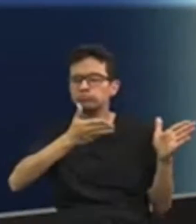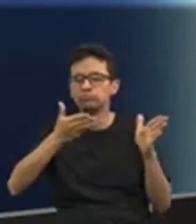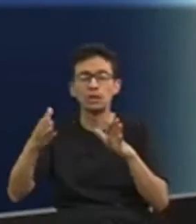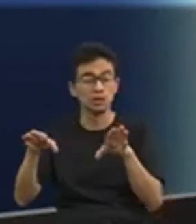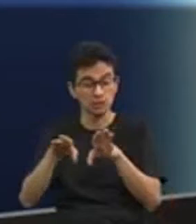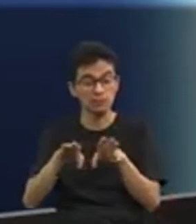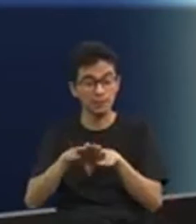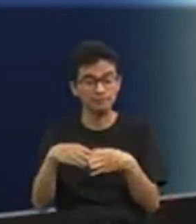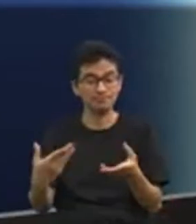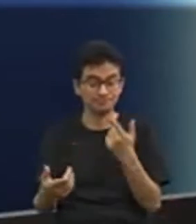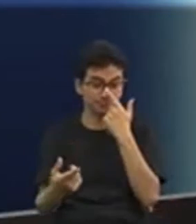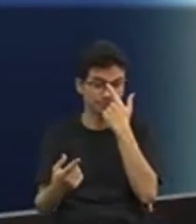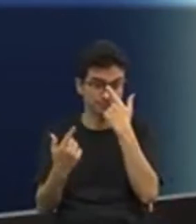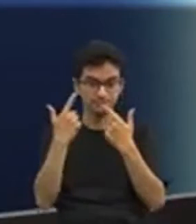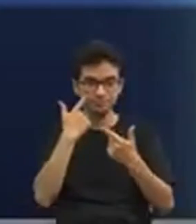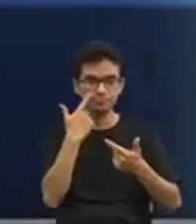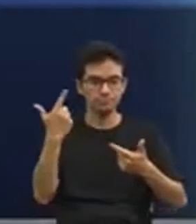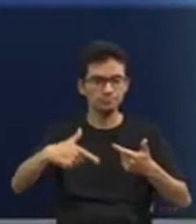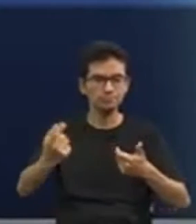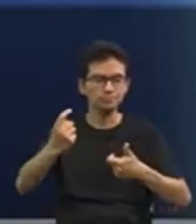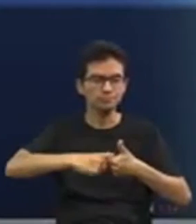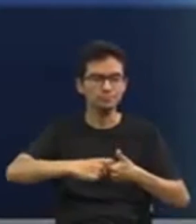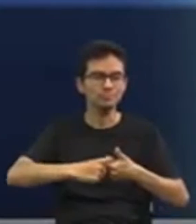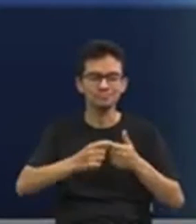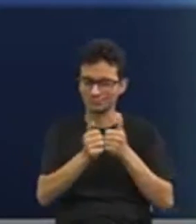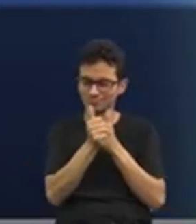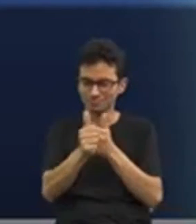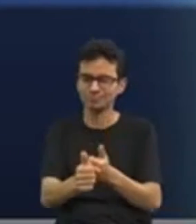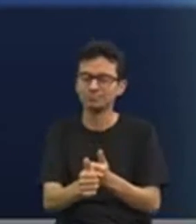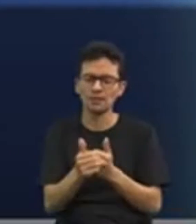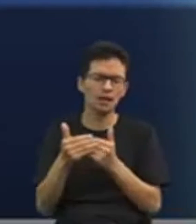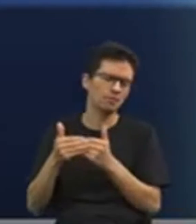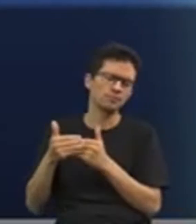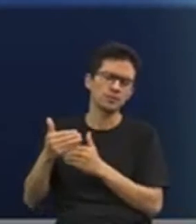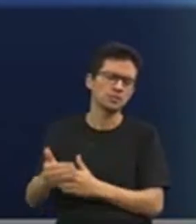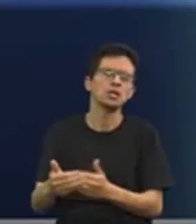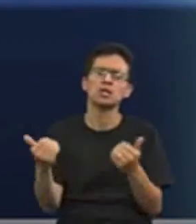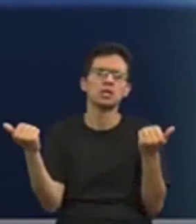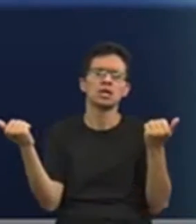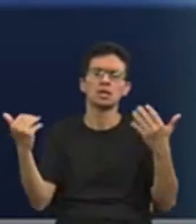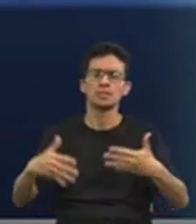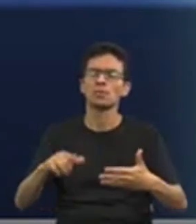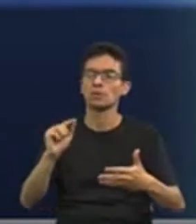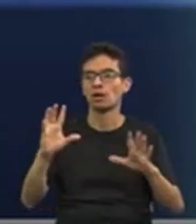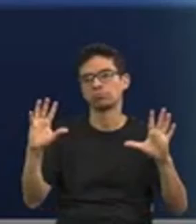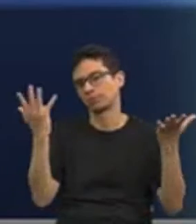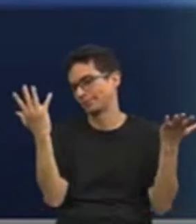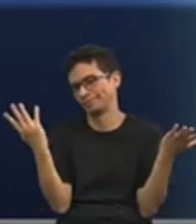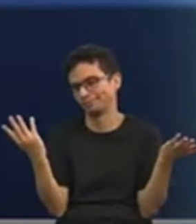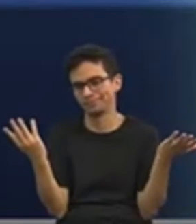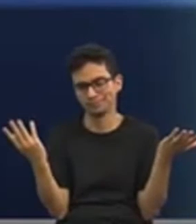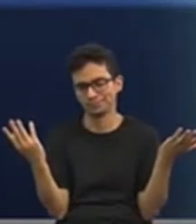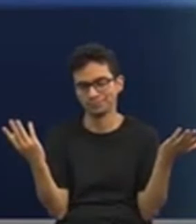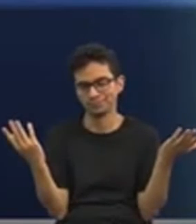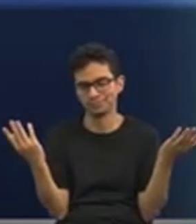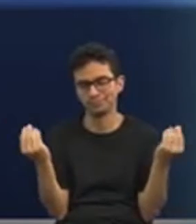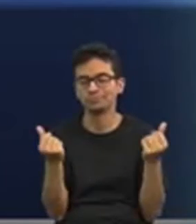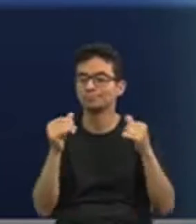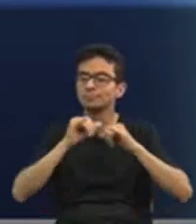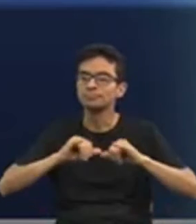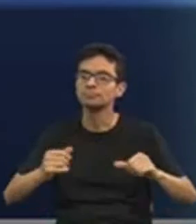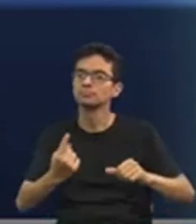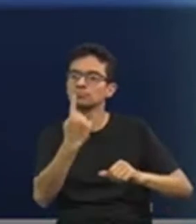tá volta no texto como a roupa mais para frente ele disse que mal ocasião né uma uma uma